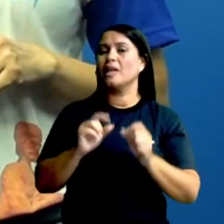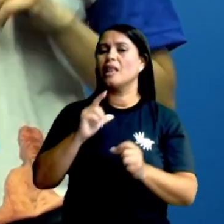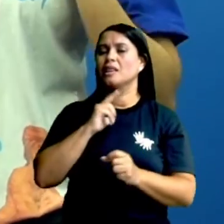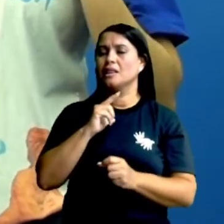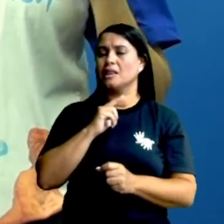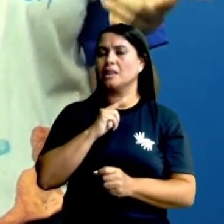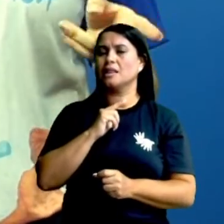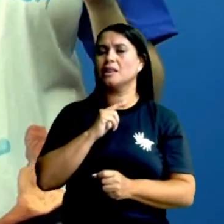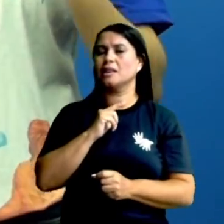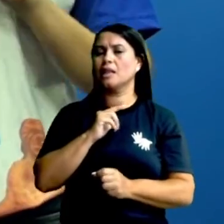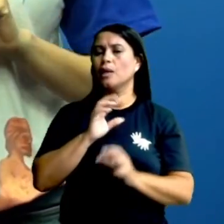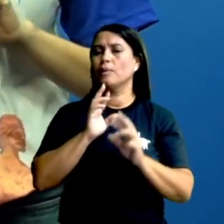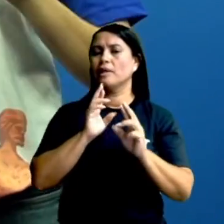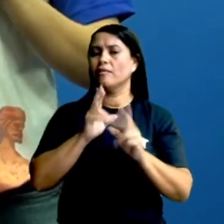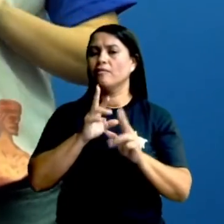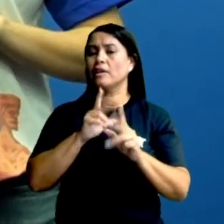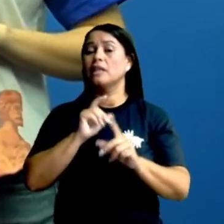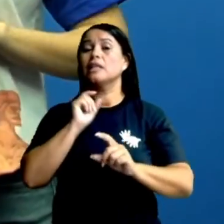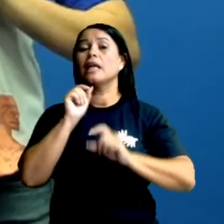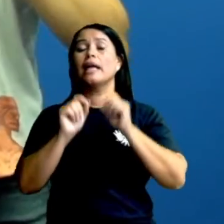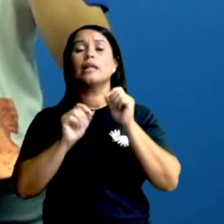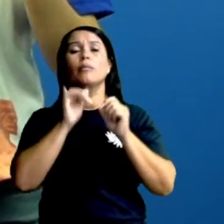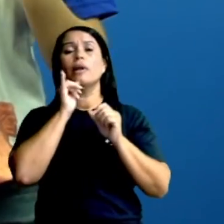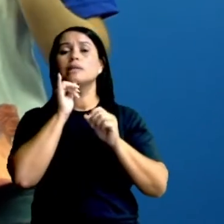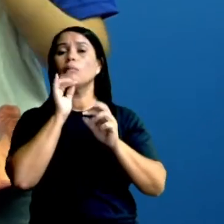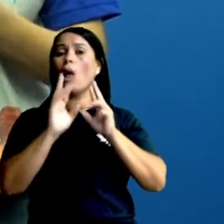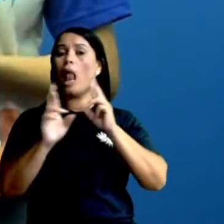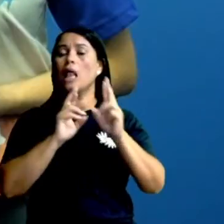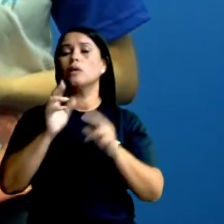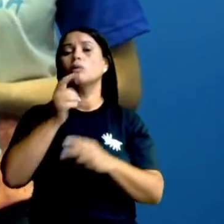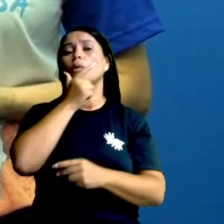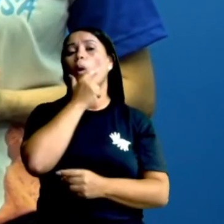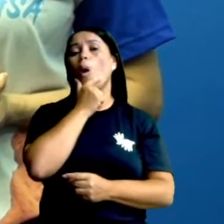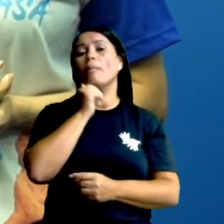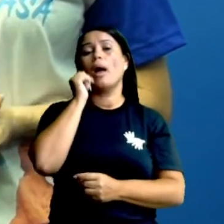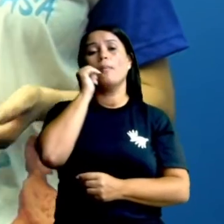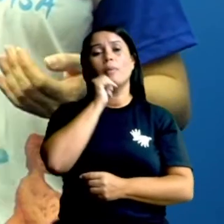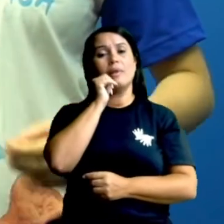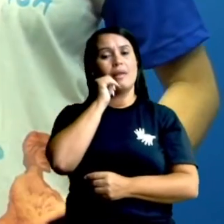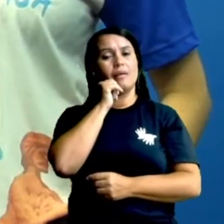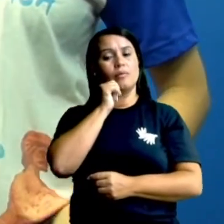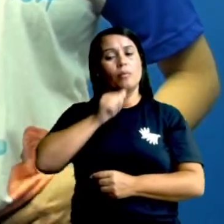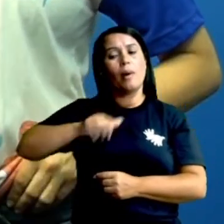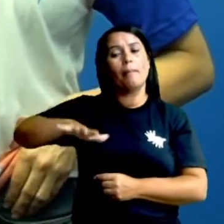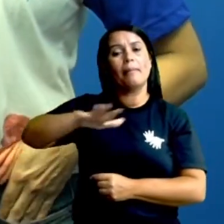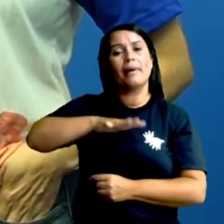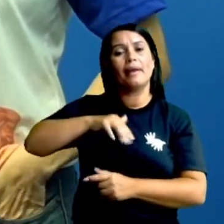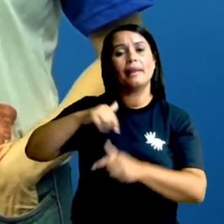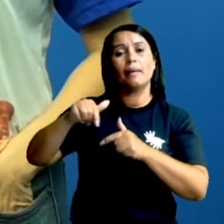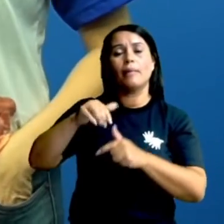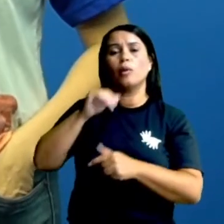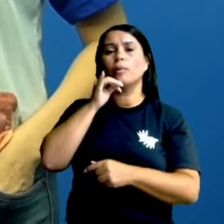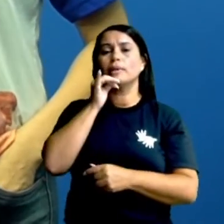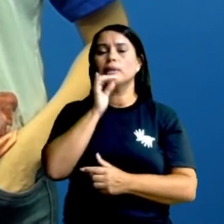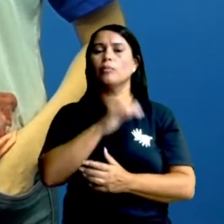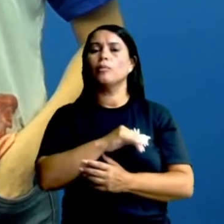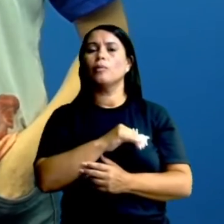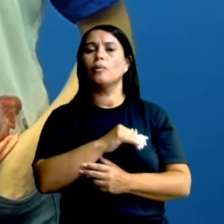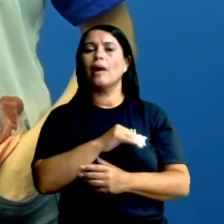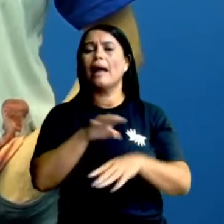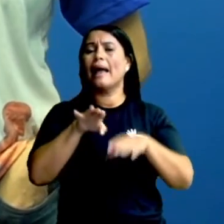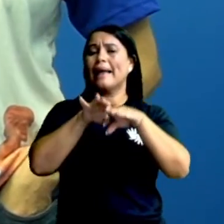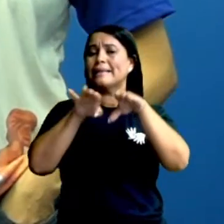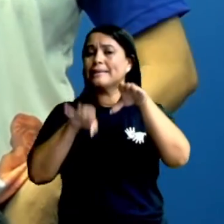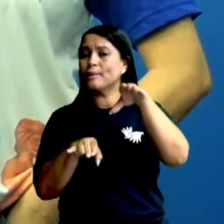uma questão diferente em relação ao homem e à mulher no mercado de trabalho, tá? A situação de trabalho é